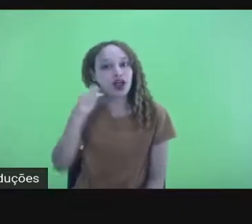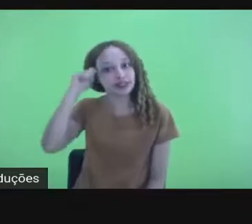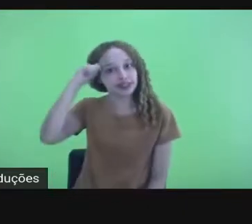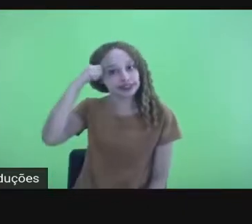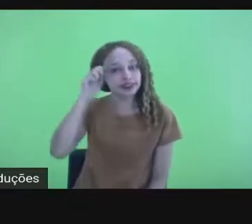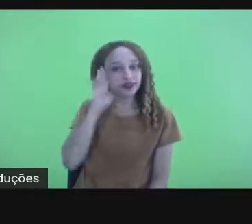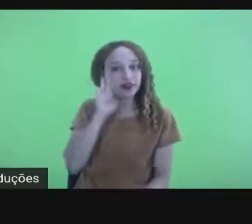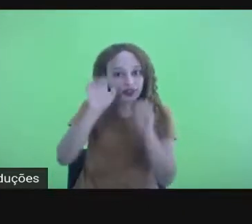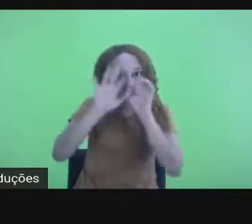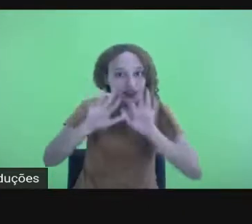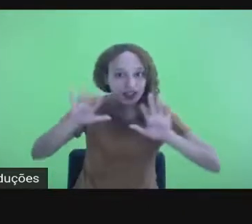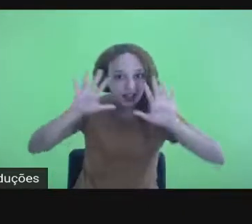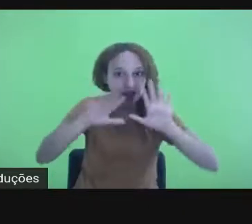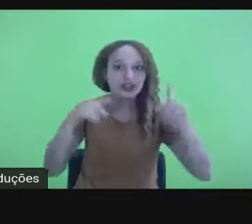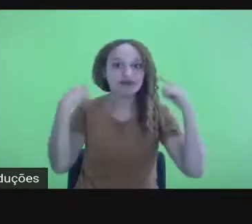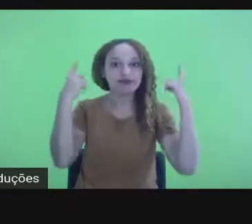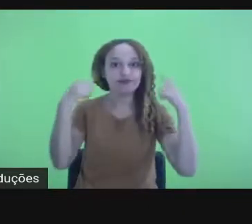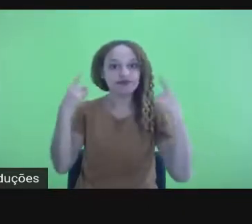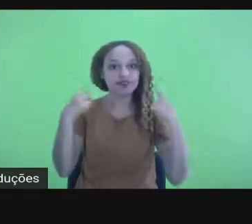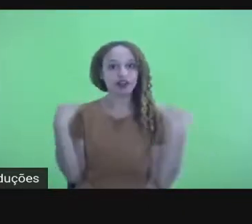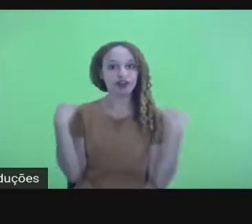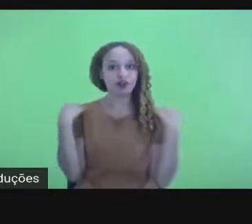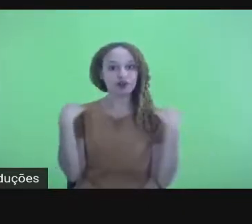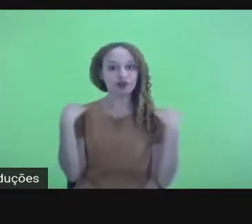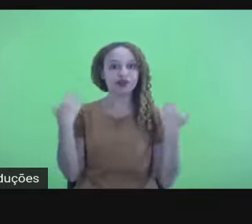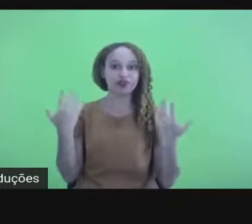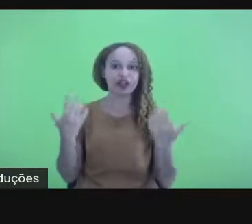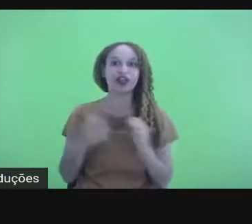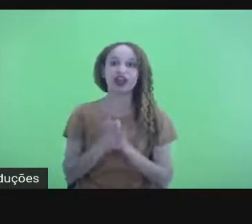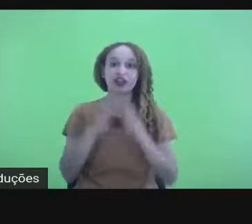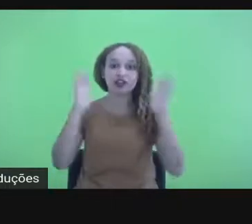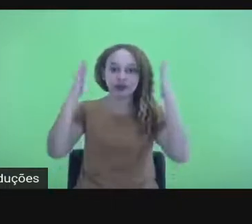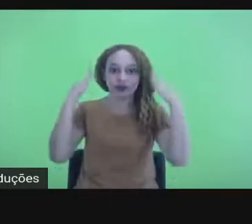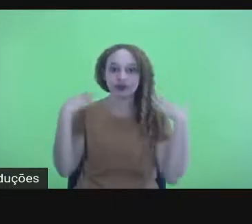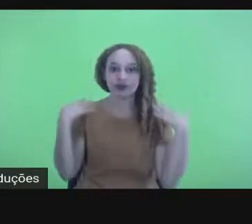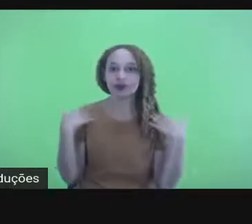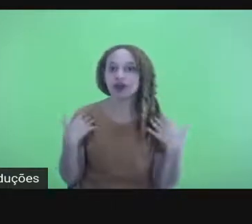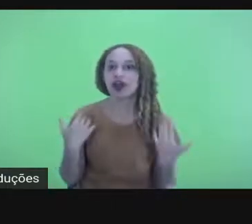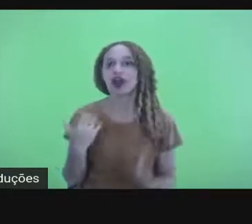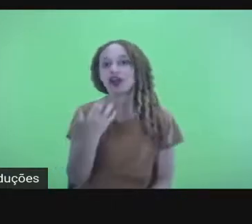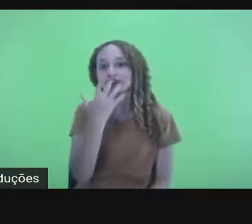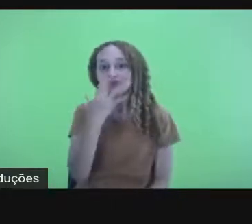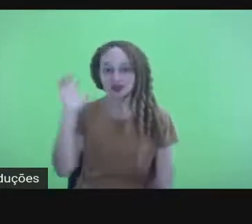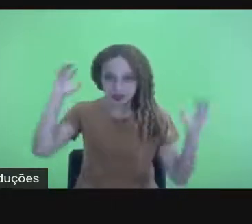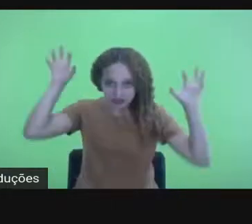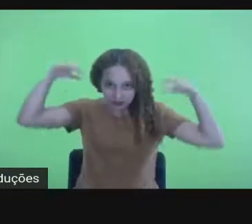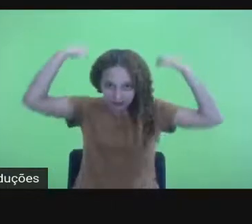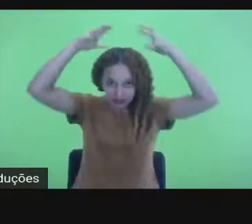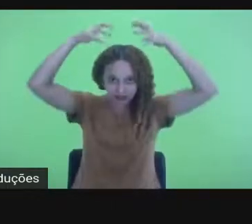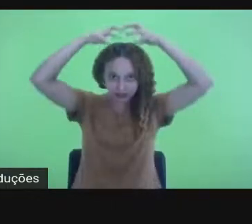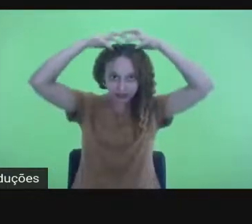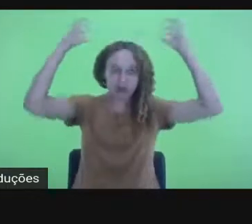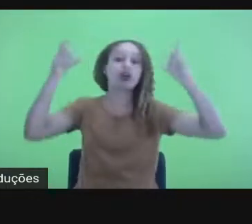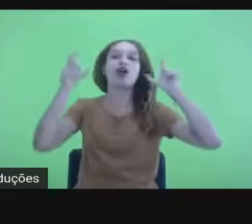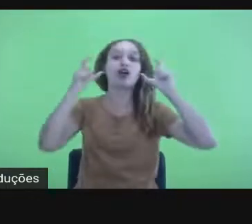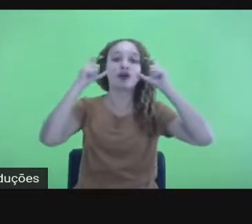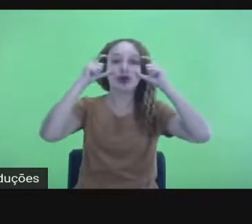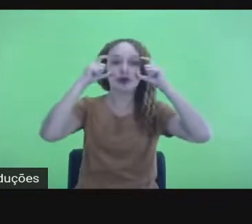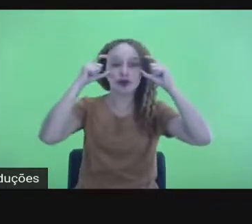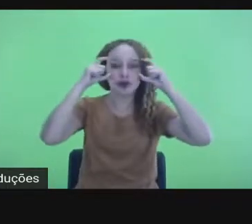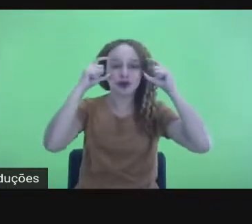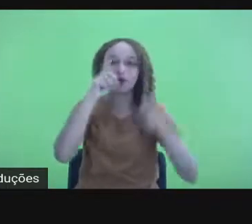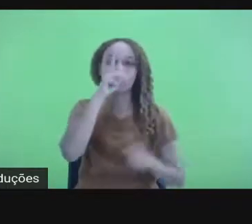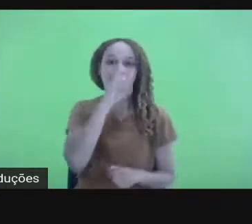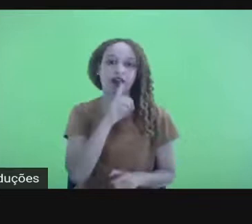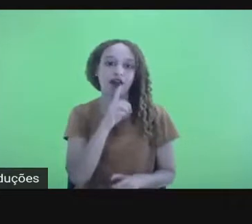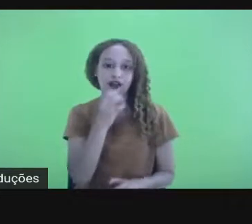cacheados na altura dos ombros, com as pontas loiras, num coque acima da cabeça. Uso óculos de armação amarela,